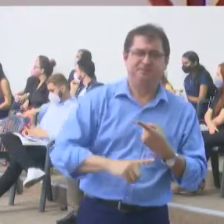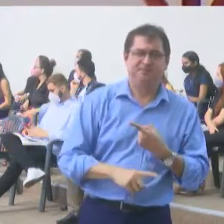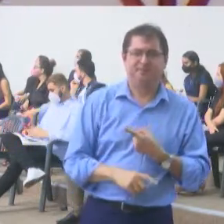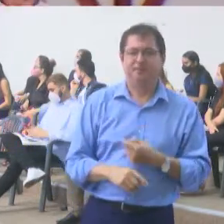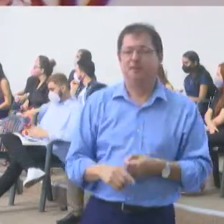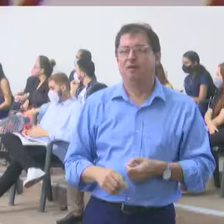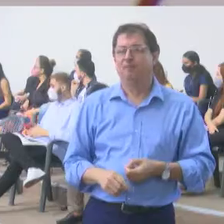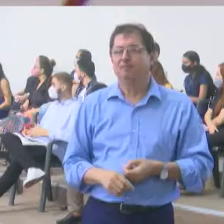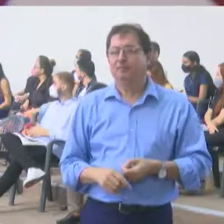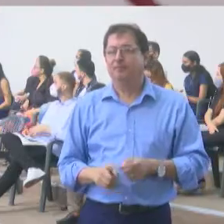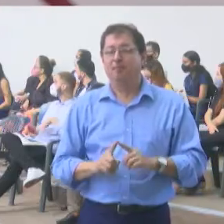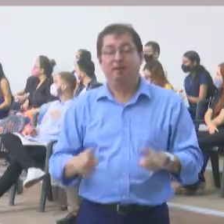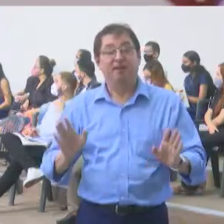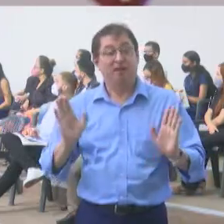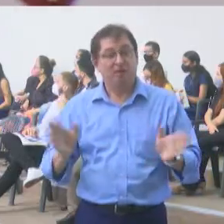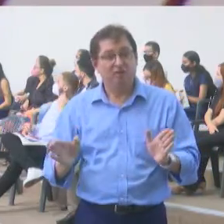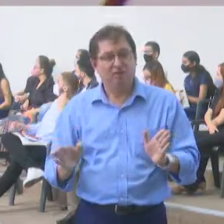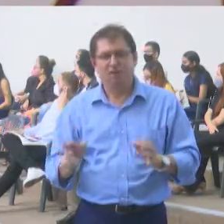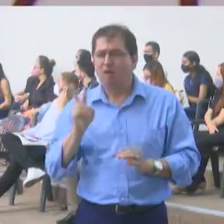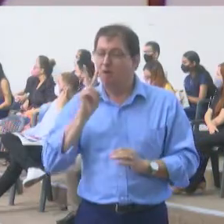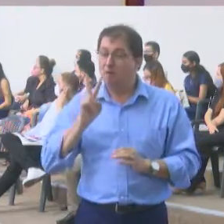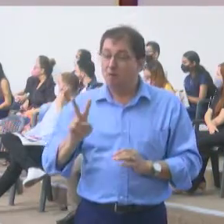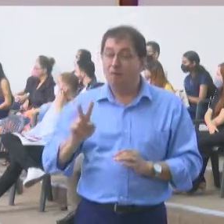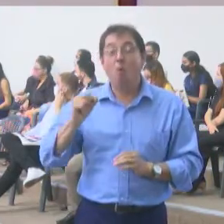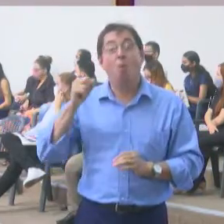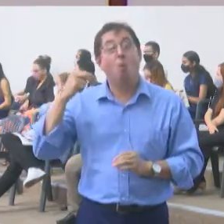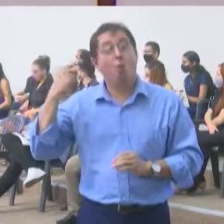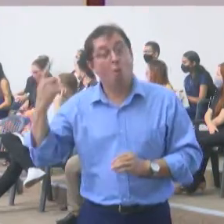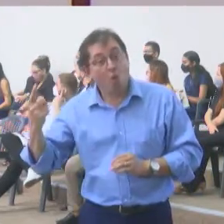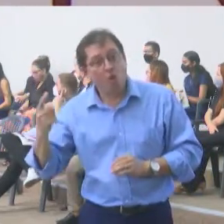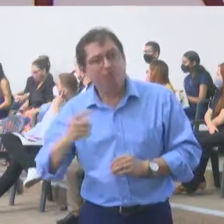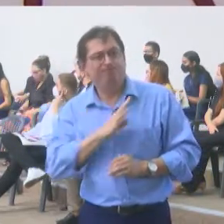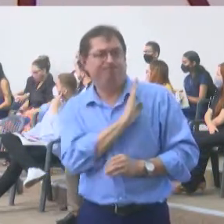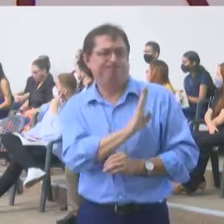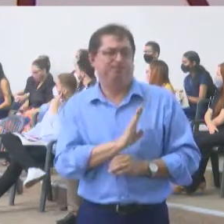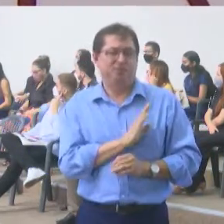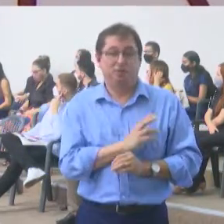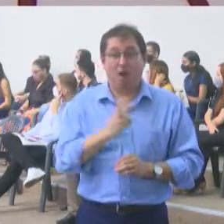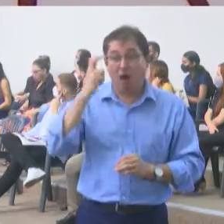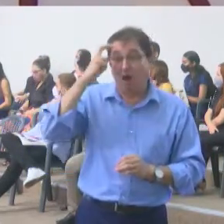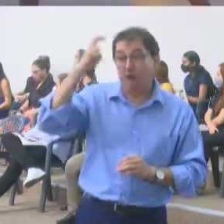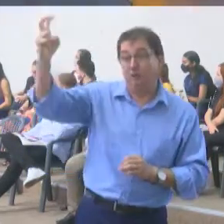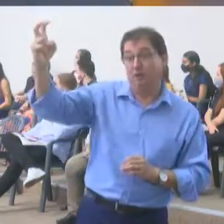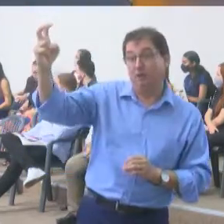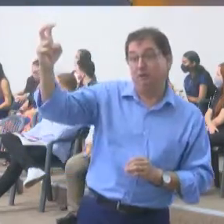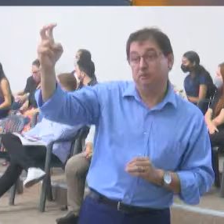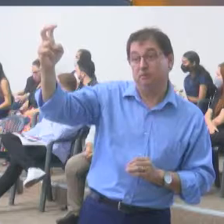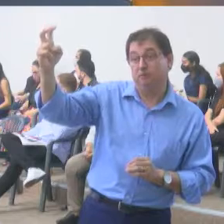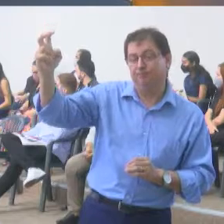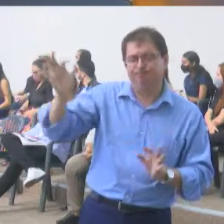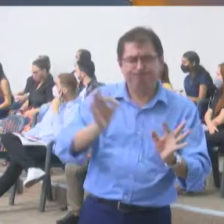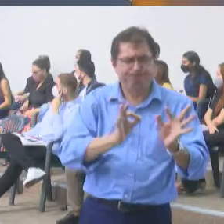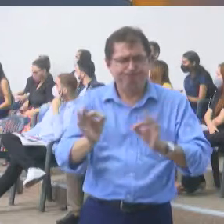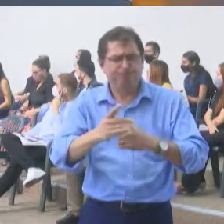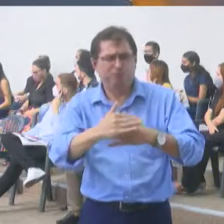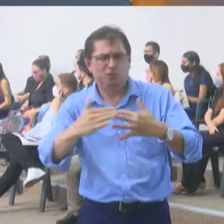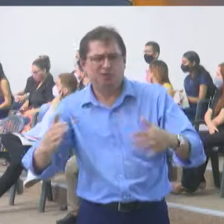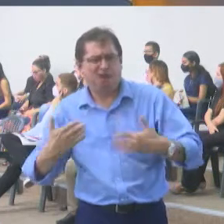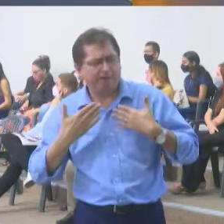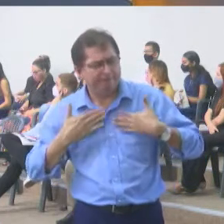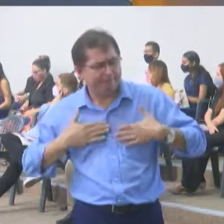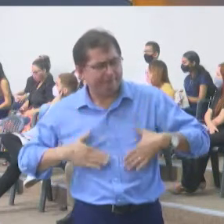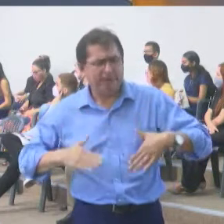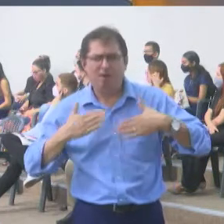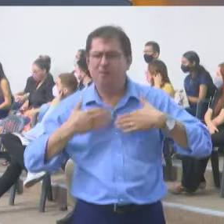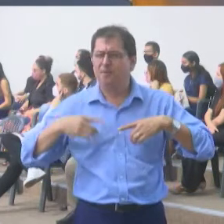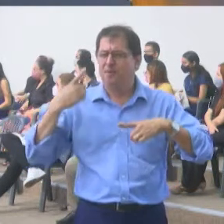fez isso. Mas agora nós vamos ver uma outra faceta de Boaz: o Boaz inteligente, o Boaz com controle, o Boaz calmo. Porque